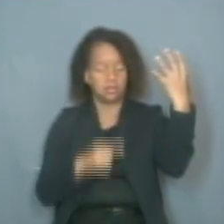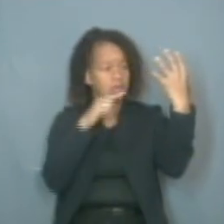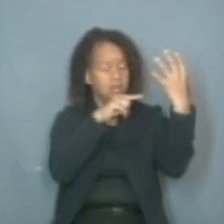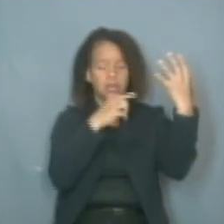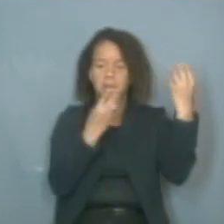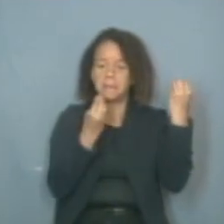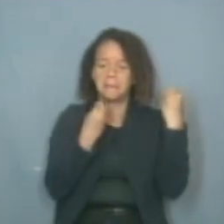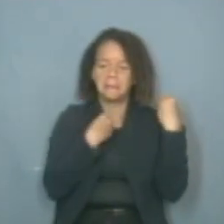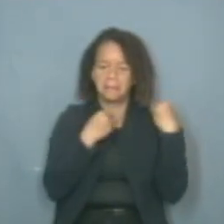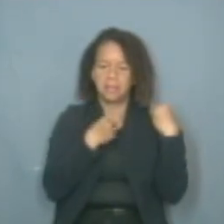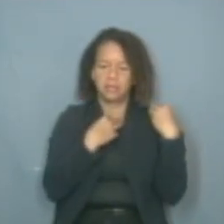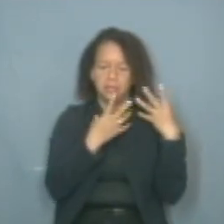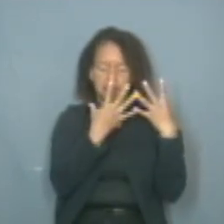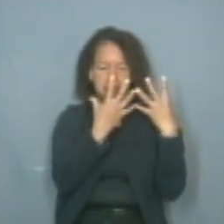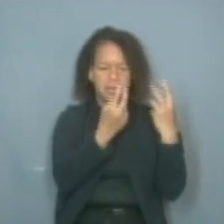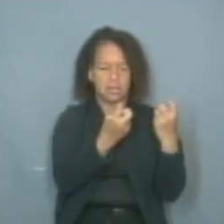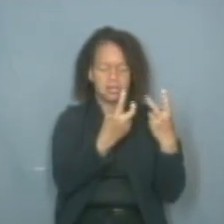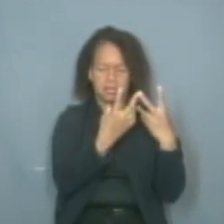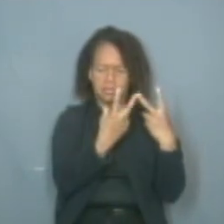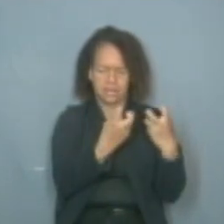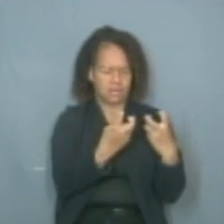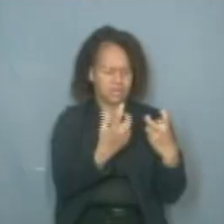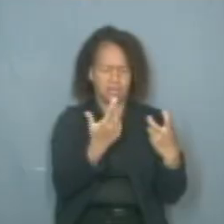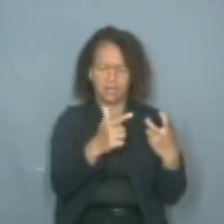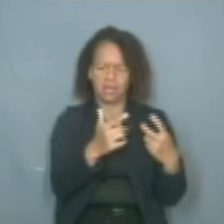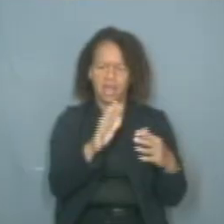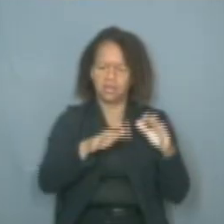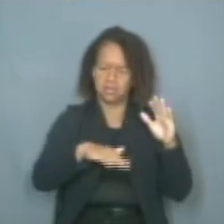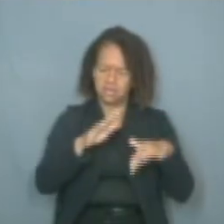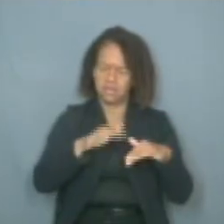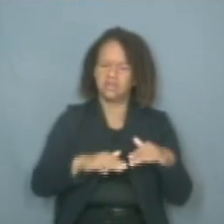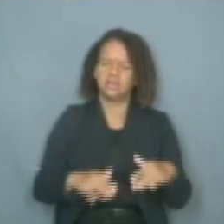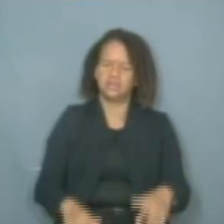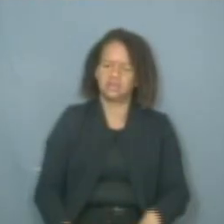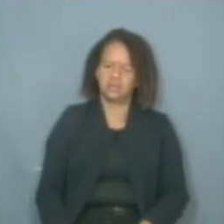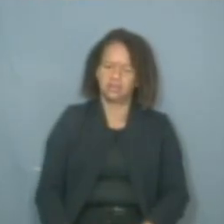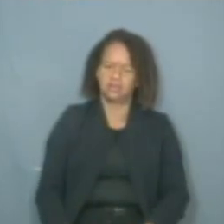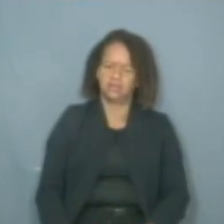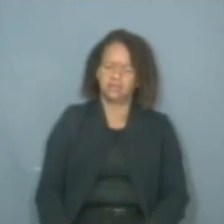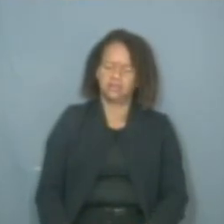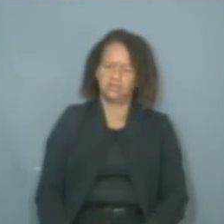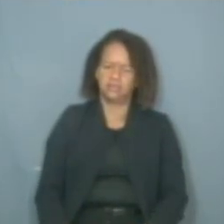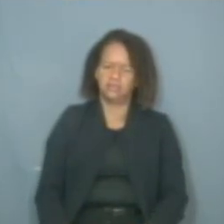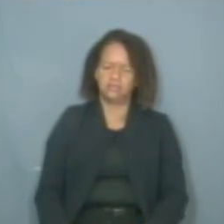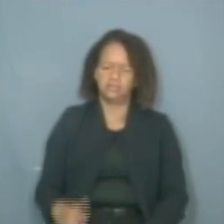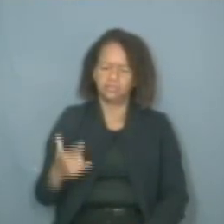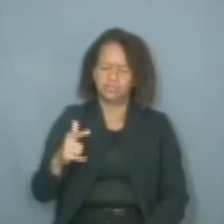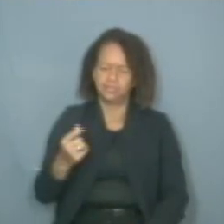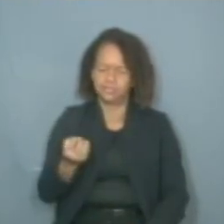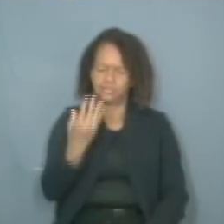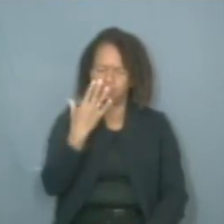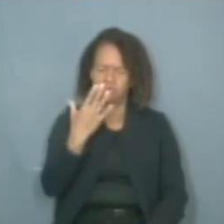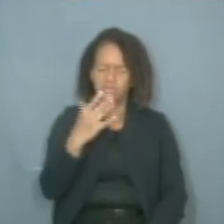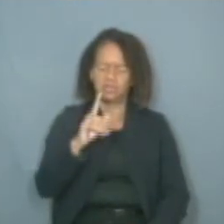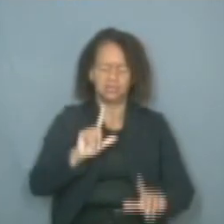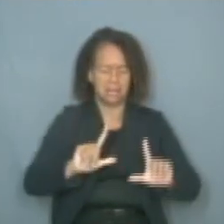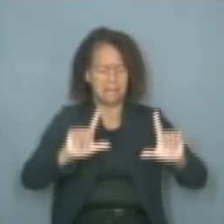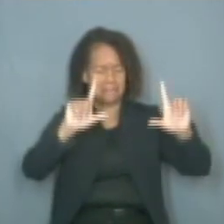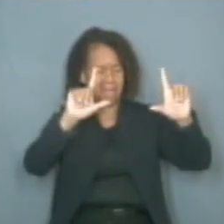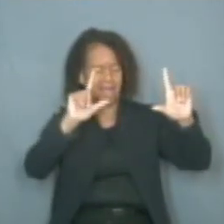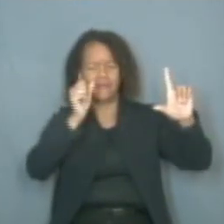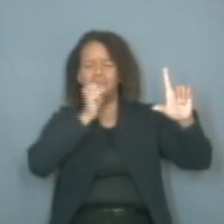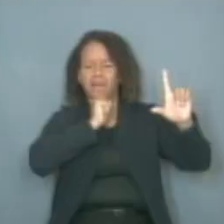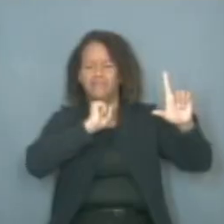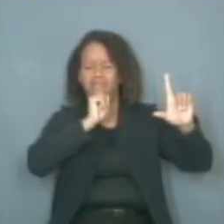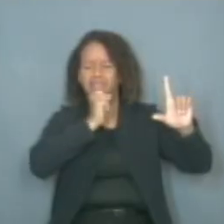não dá para ser percebida. Sinalizações que, na verdade, não são sinalizações, são placas velhas que não